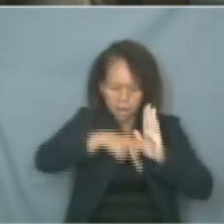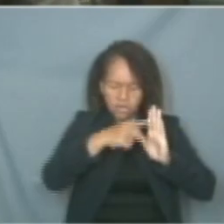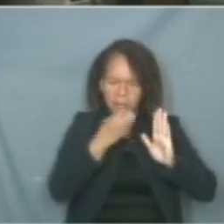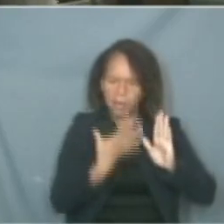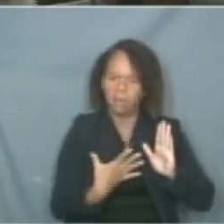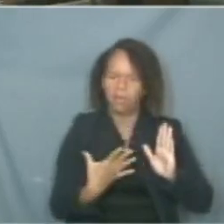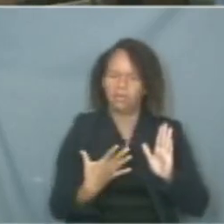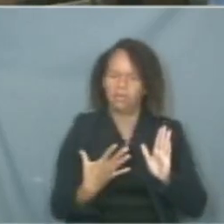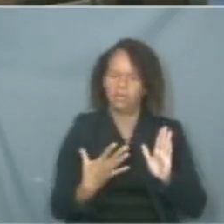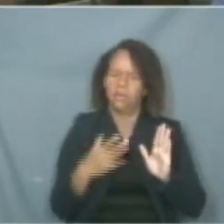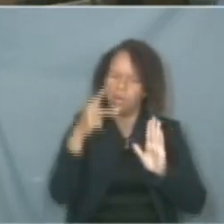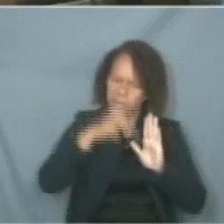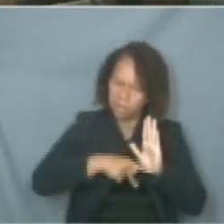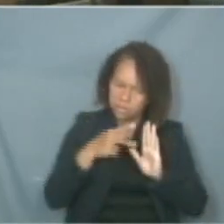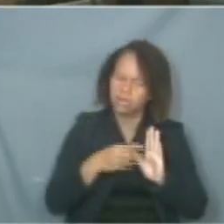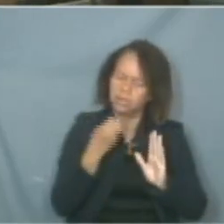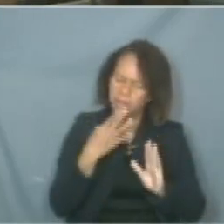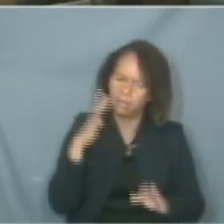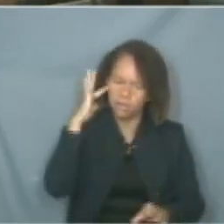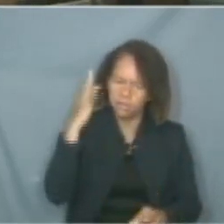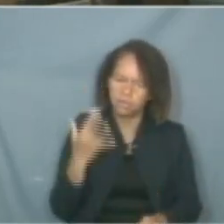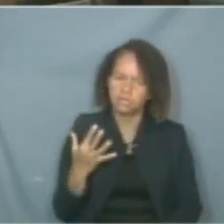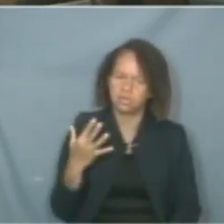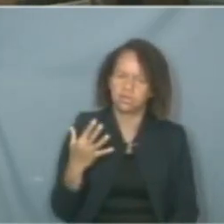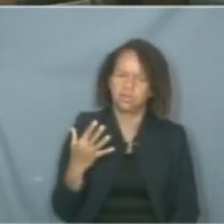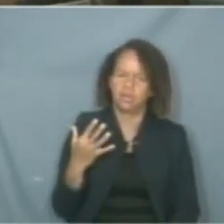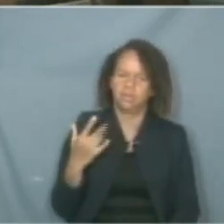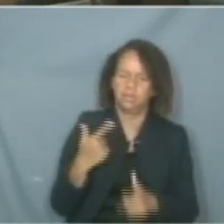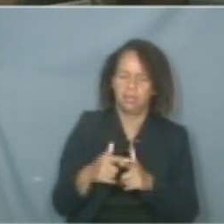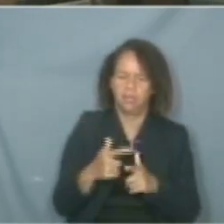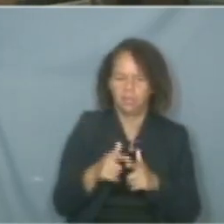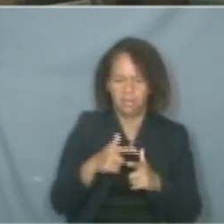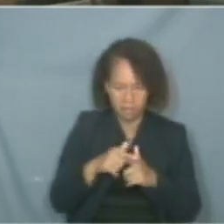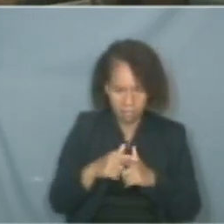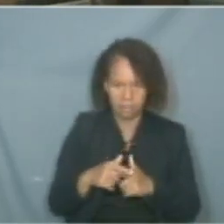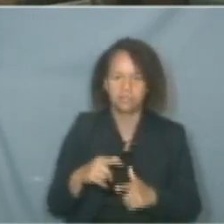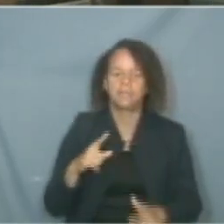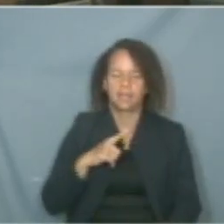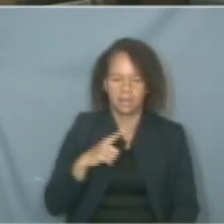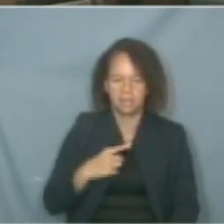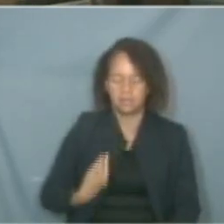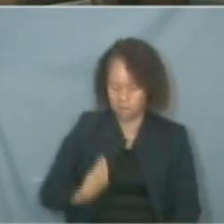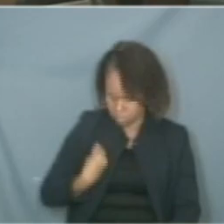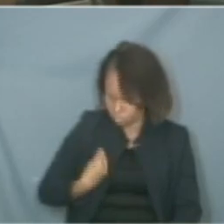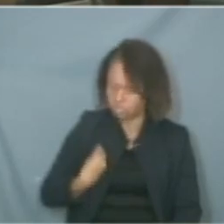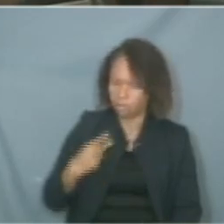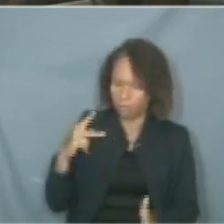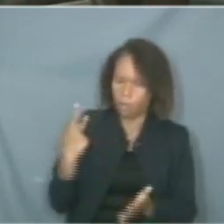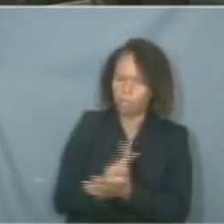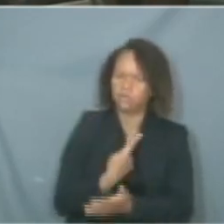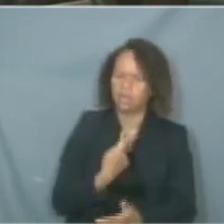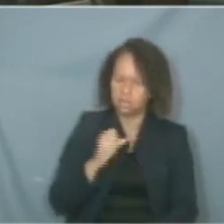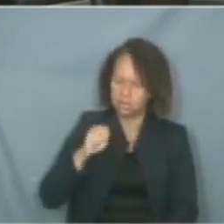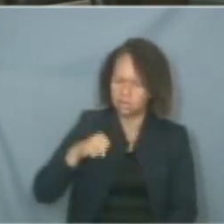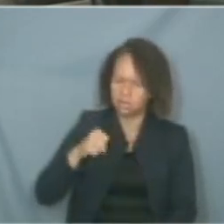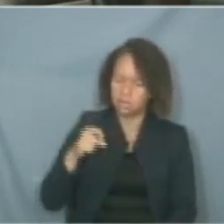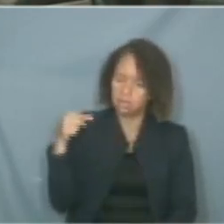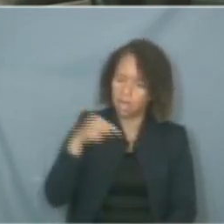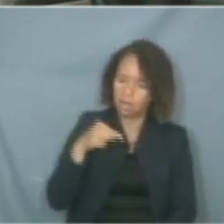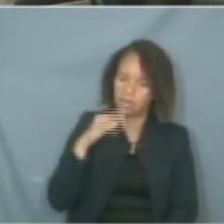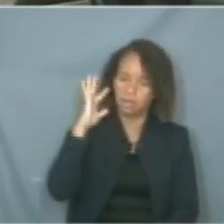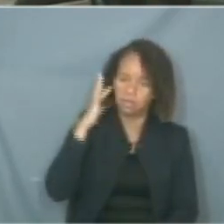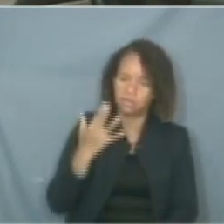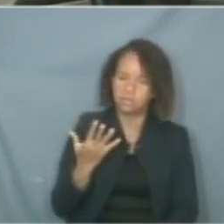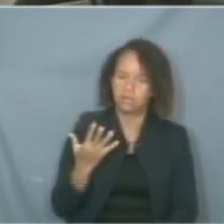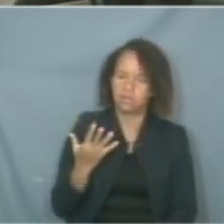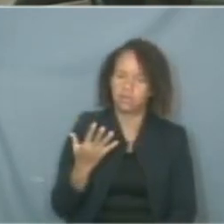é bom. O projeto traz uma solução para um problema que existe, que é real, que acontece, e que está aqui com uma